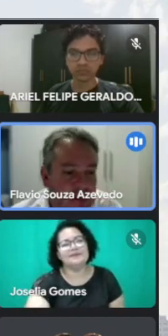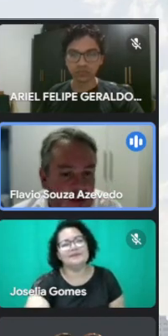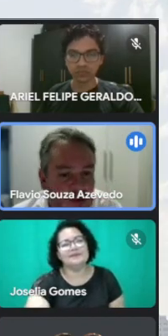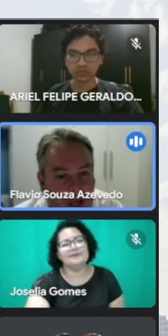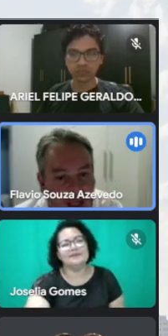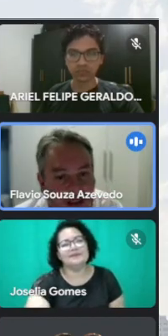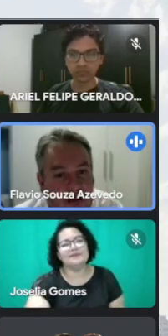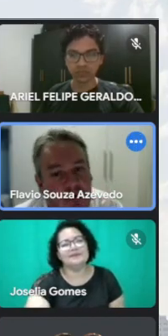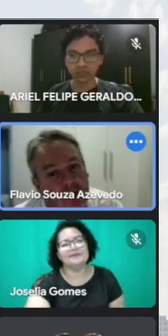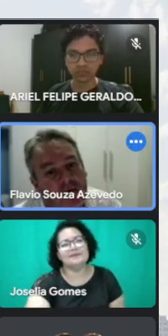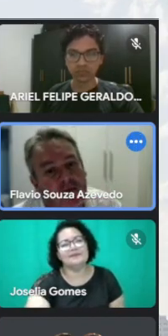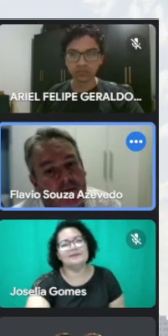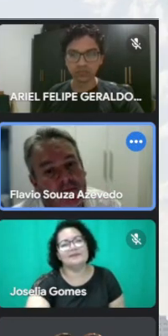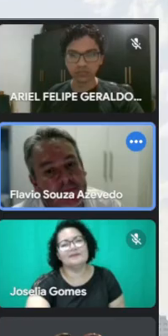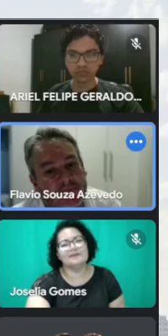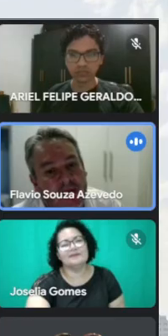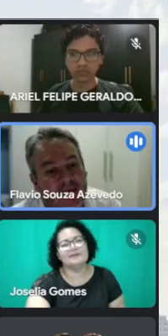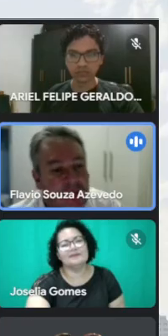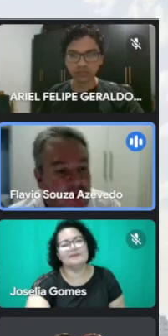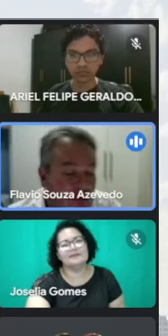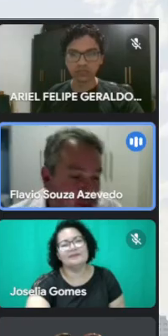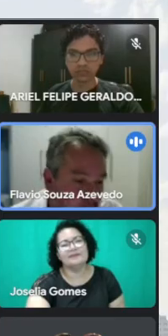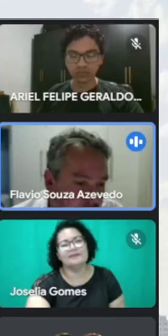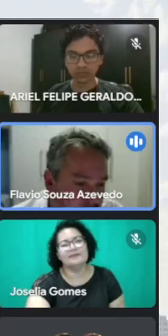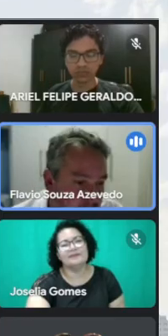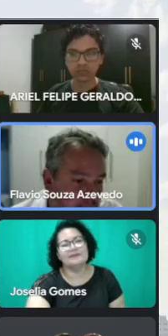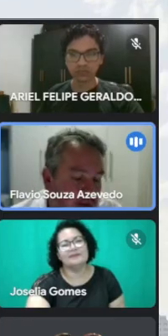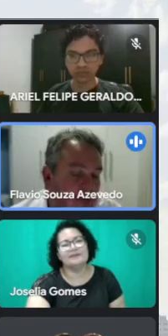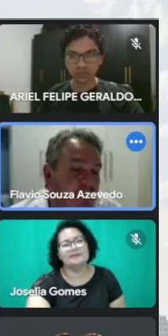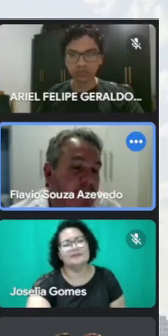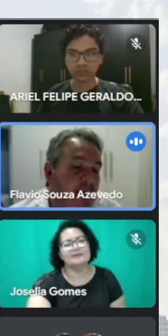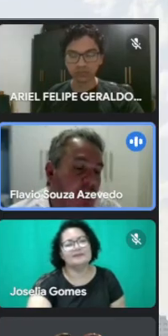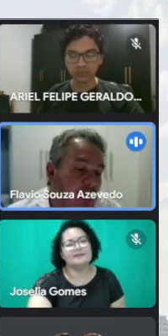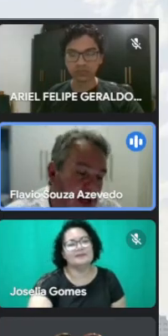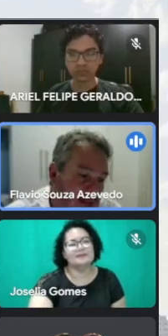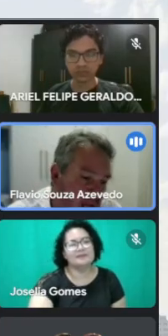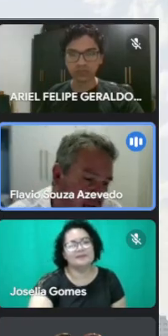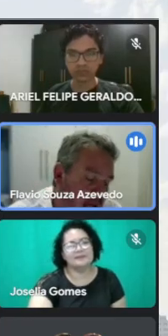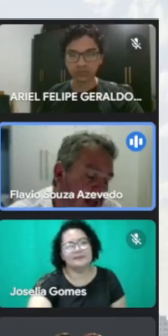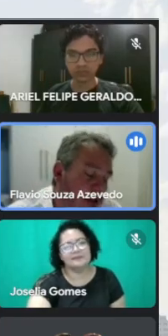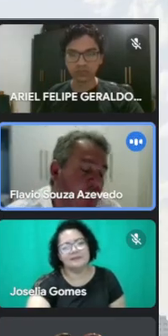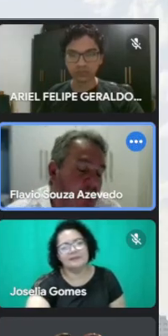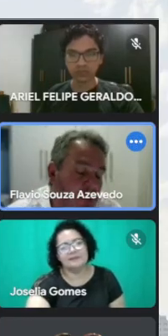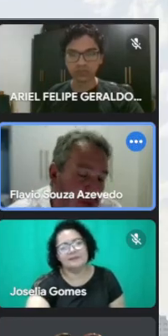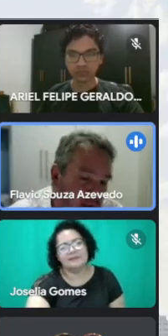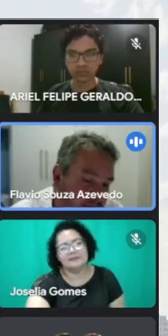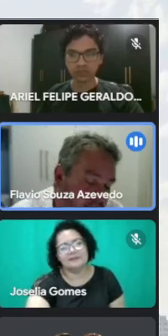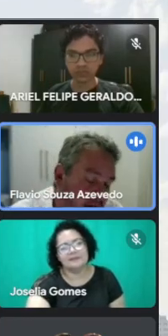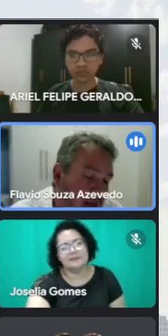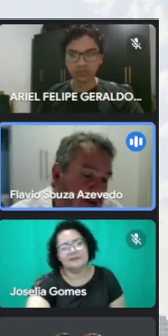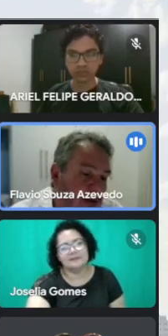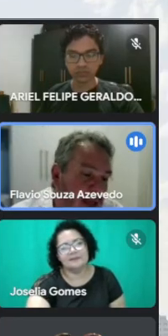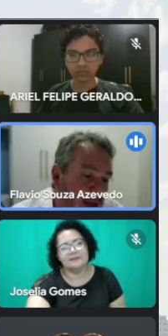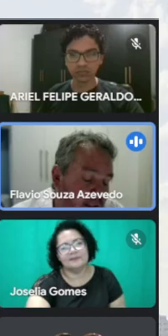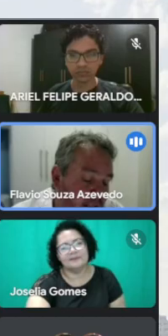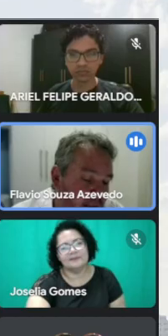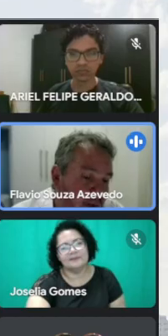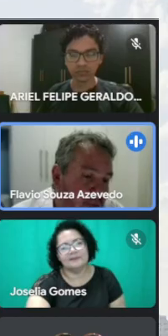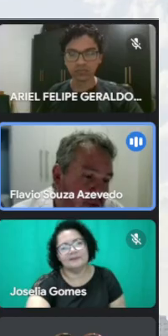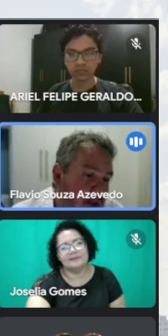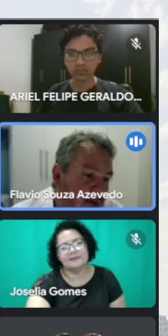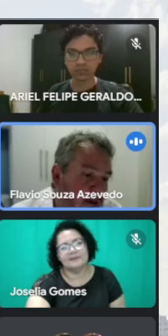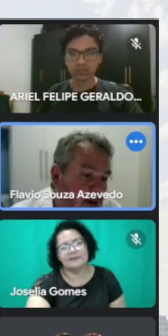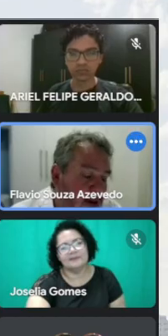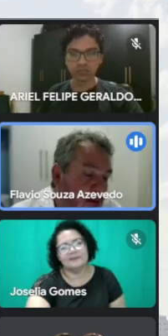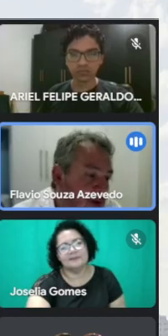assim, acentuada, aí tem que ver se compensa, né? Regularizar a área, planificar, né, terraplanagem,